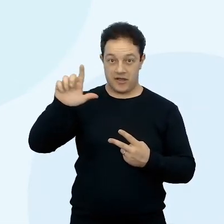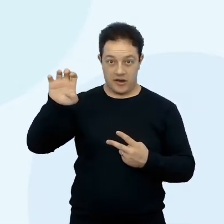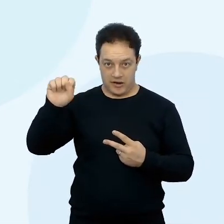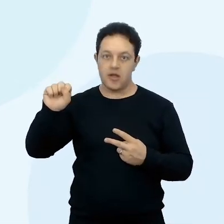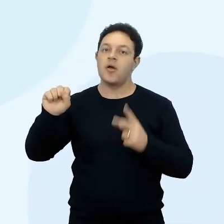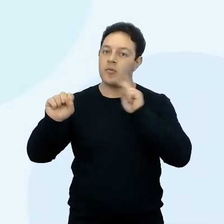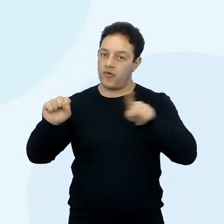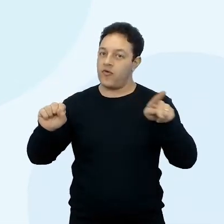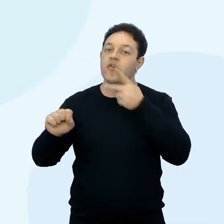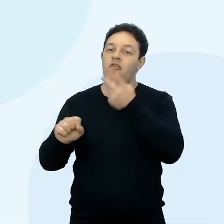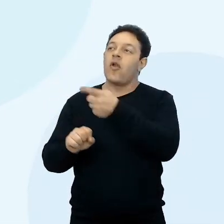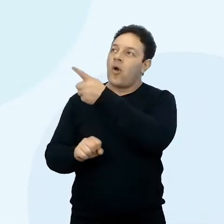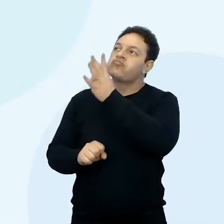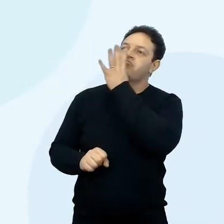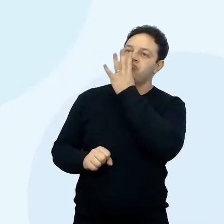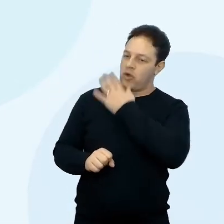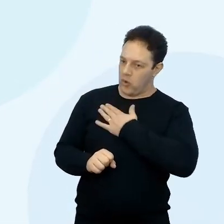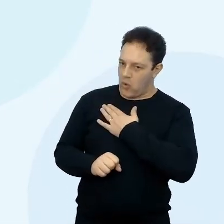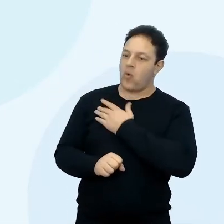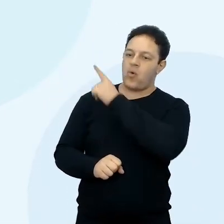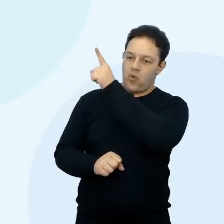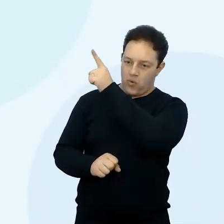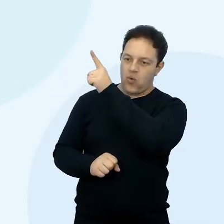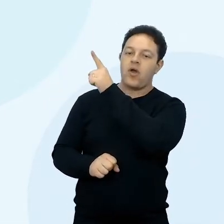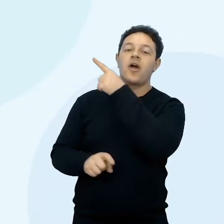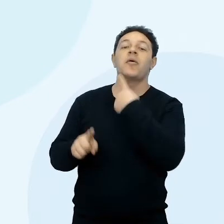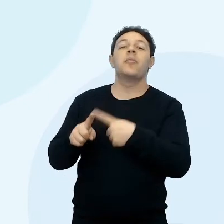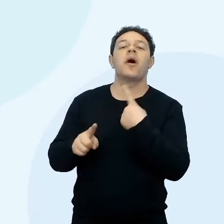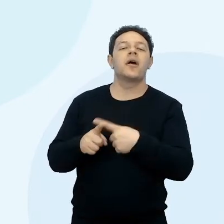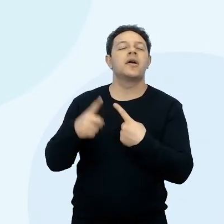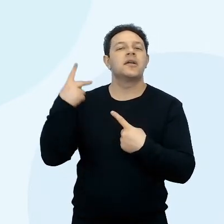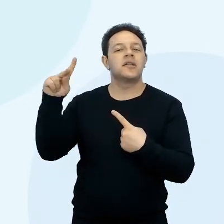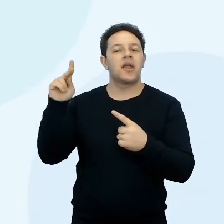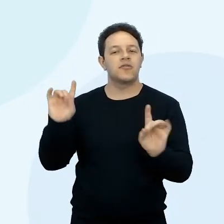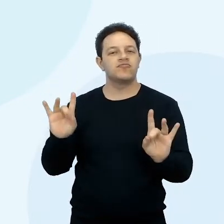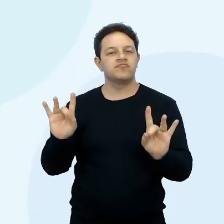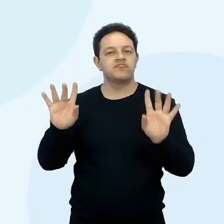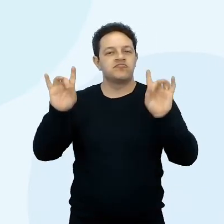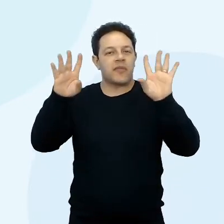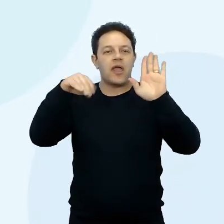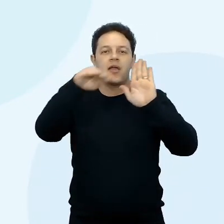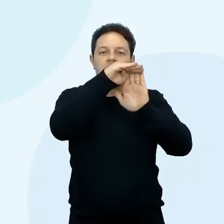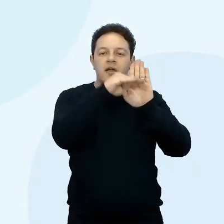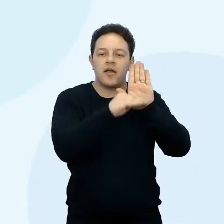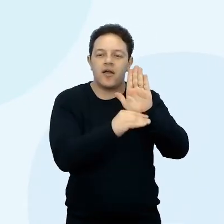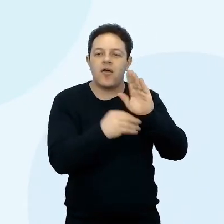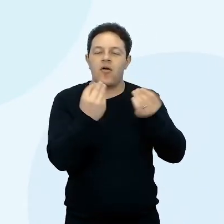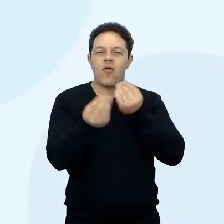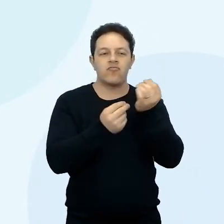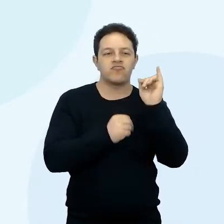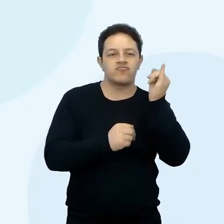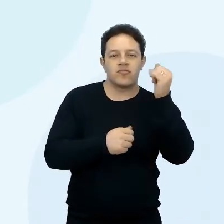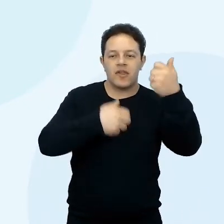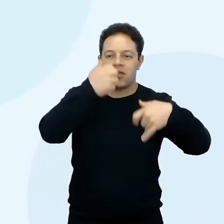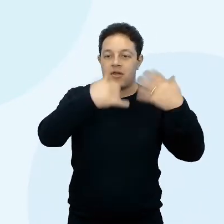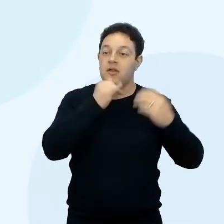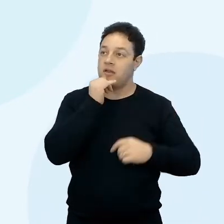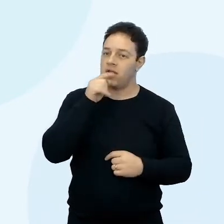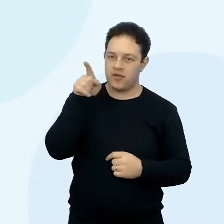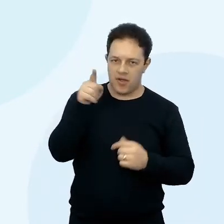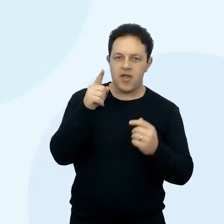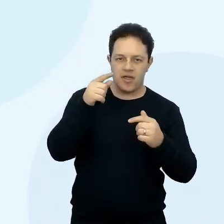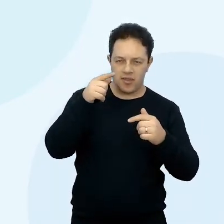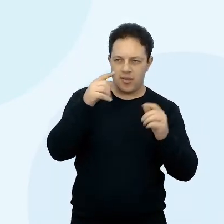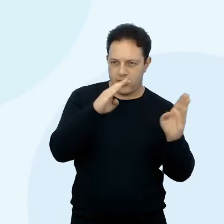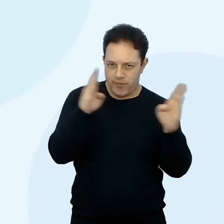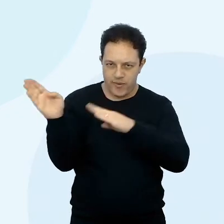admirador dos filmes do Walter Salles, pela sofisticação narrativa. É um diretor que nitidamente, quando você olha os